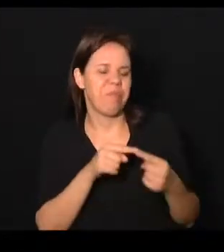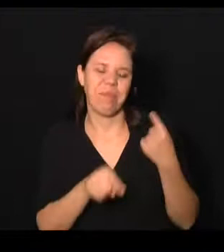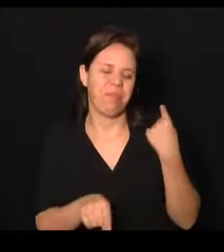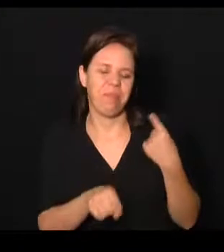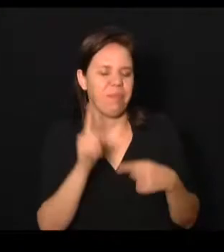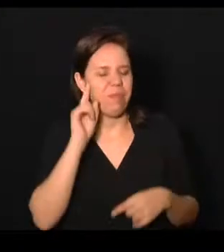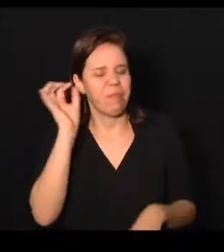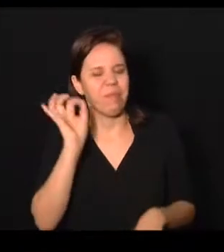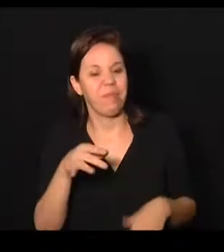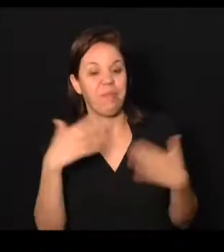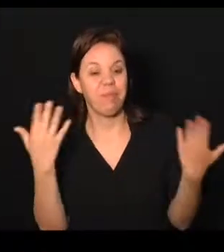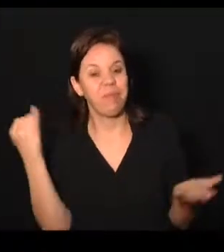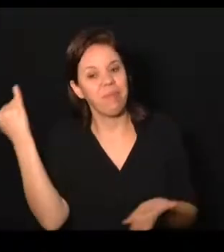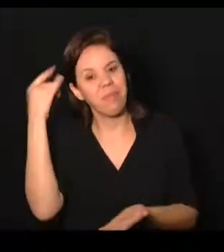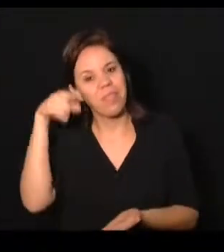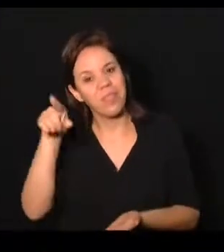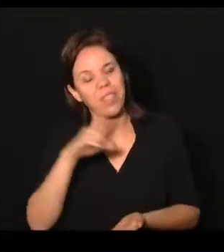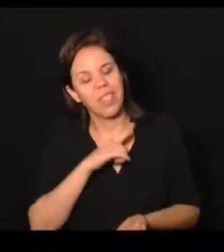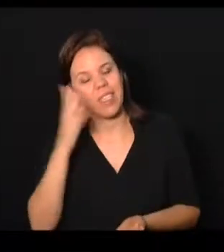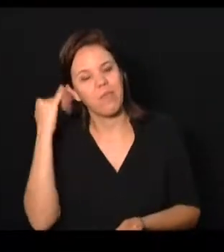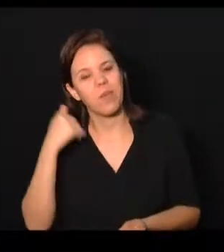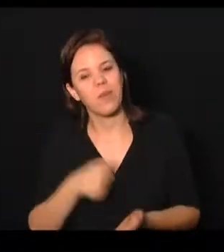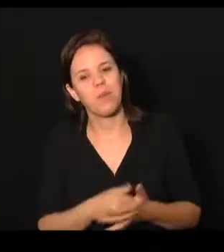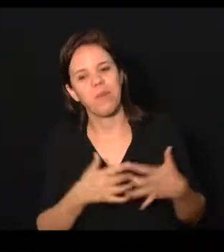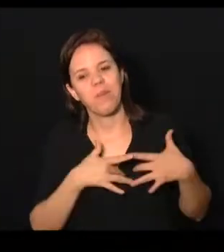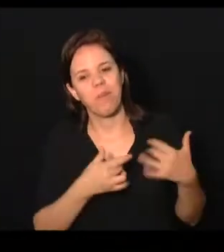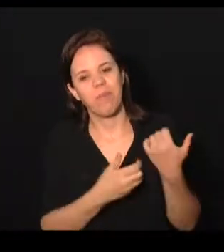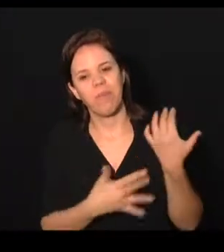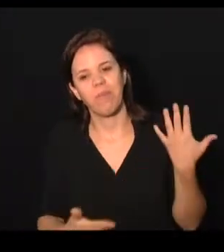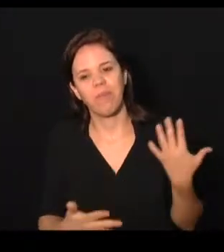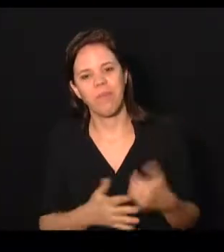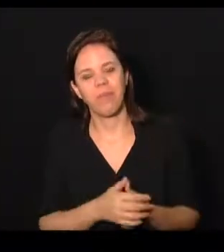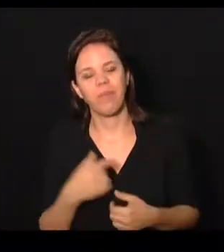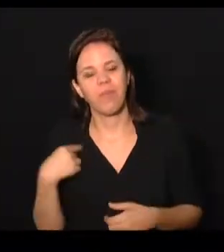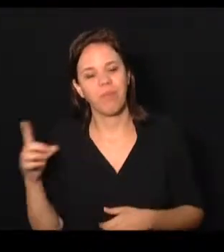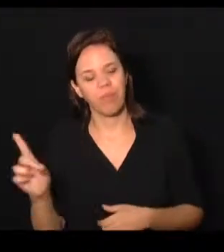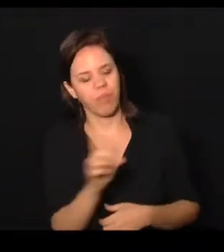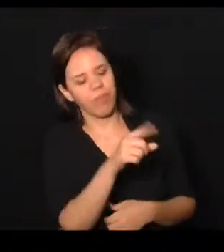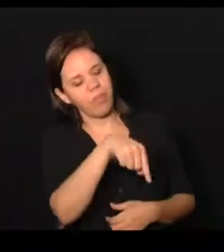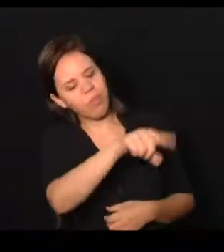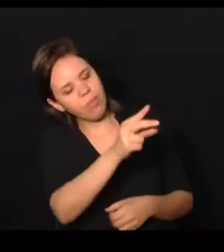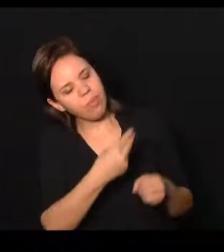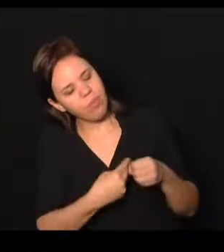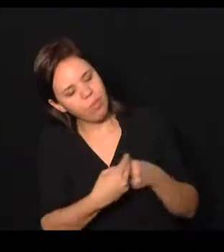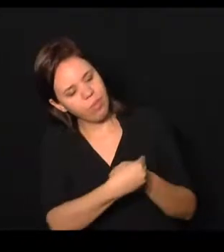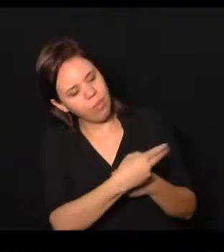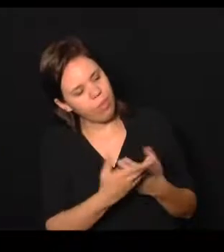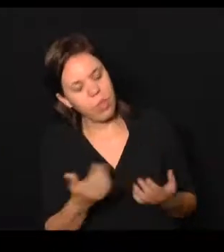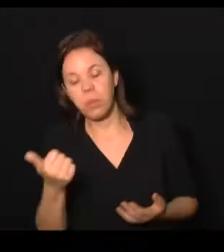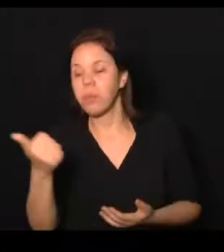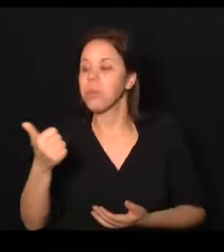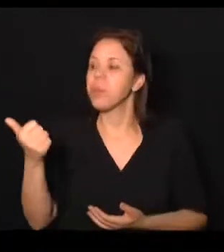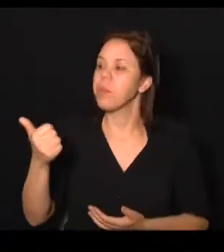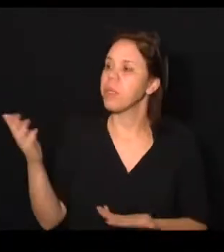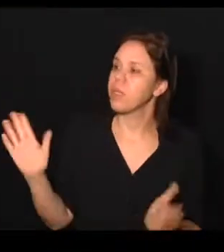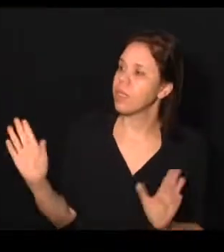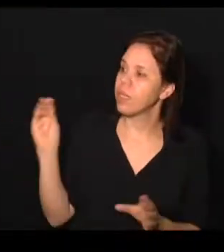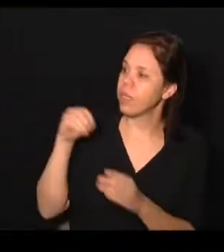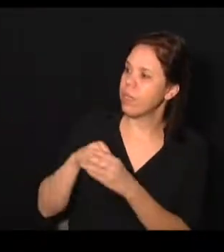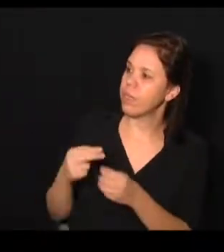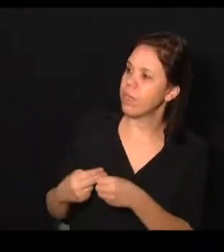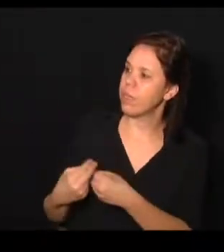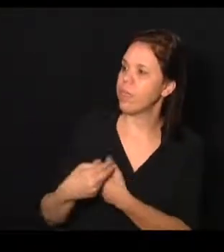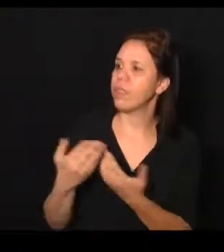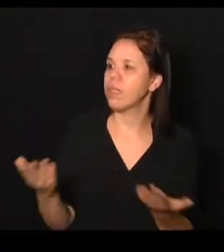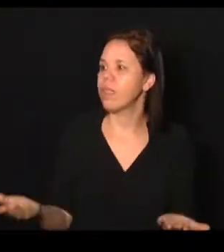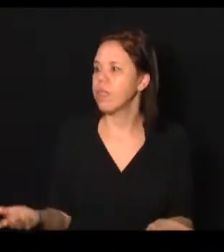mas é importante você ter uma média, né, de doação. E me dirigi para a Unicamp, no caminho pedi o carona, eu já estava dentro da Unicamp,